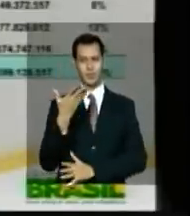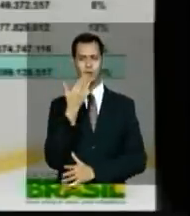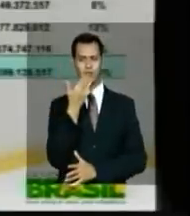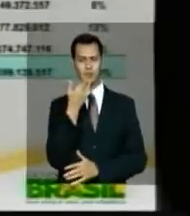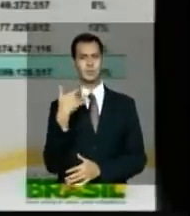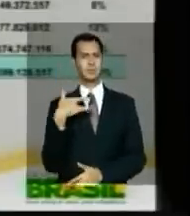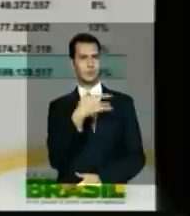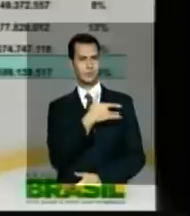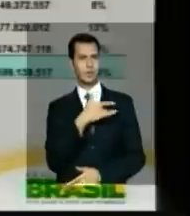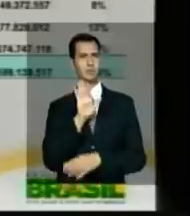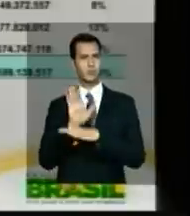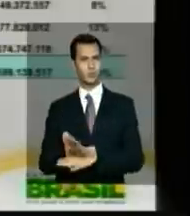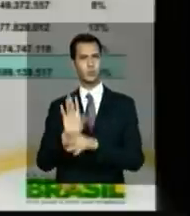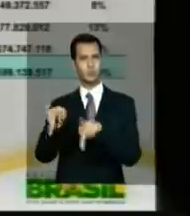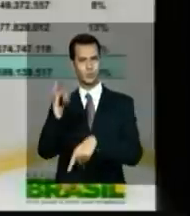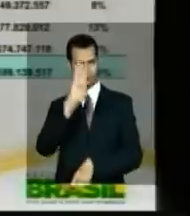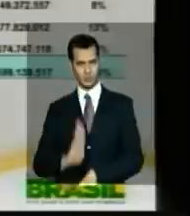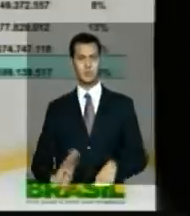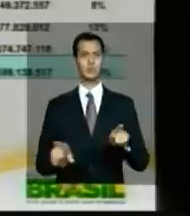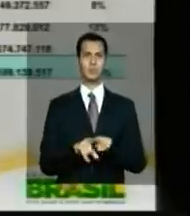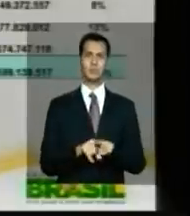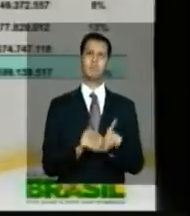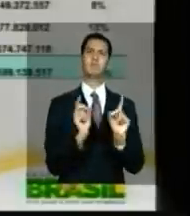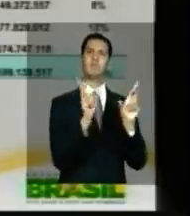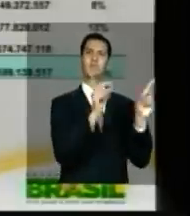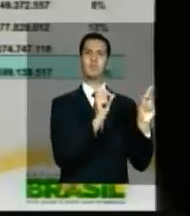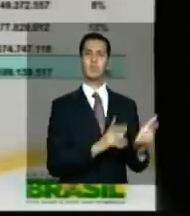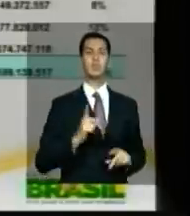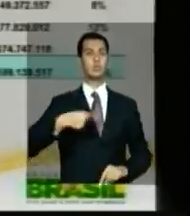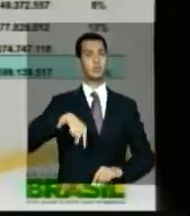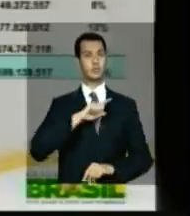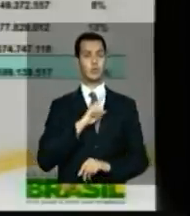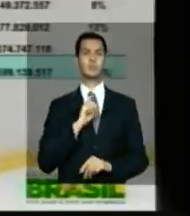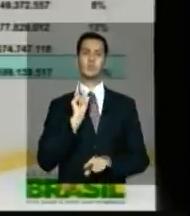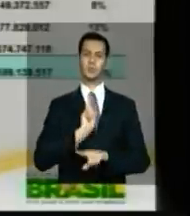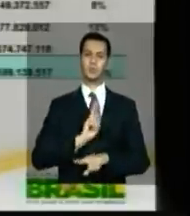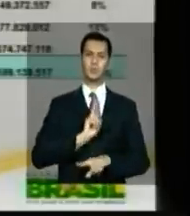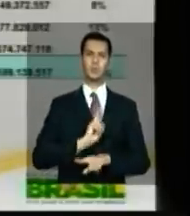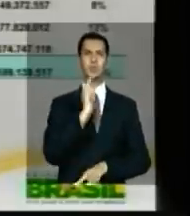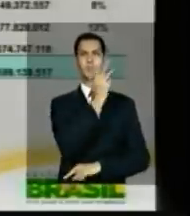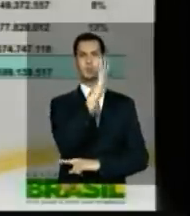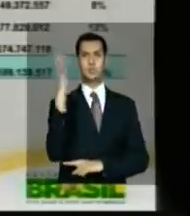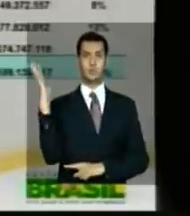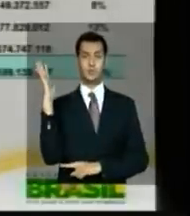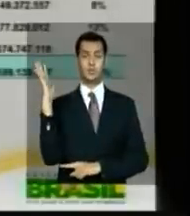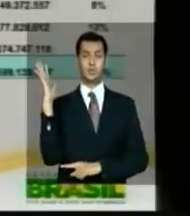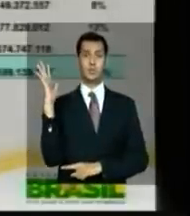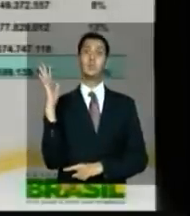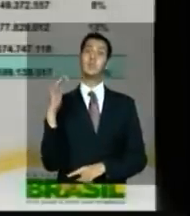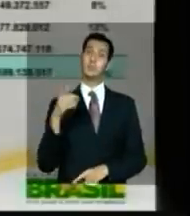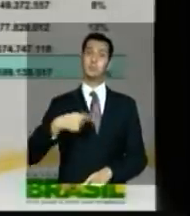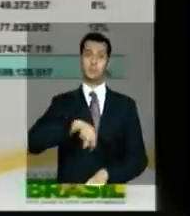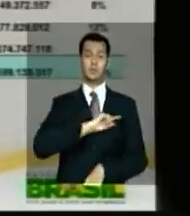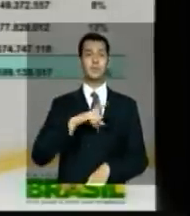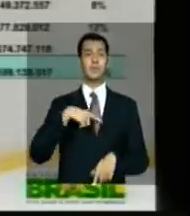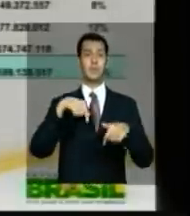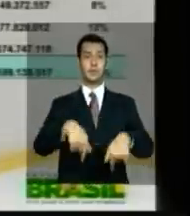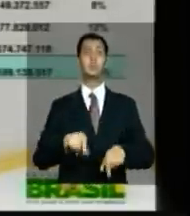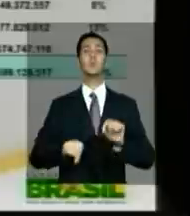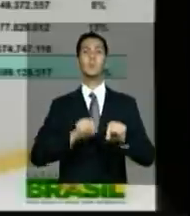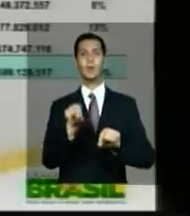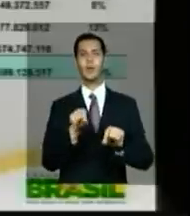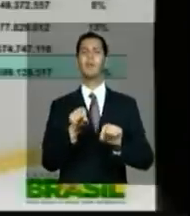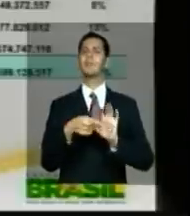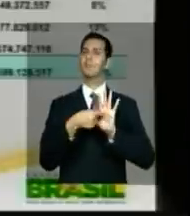o povo brasileiro para as exportações preservamos o meio ambiente né E temos aqui um grande princípio de inclusão